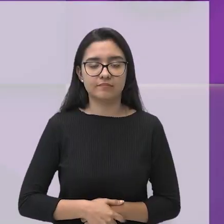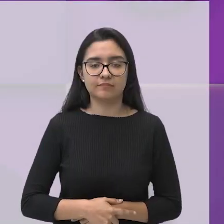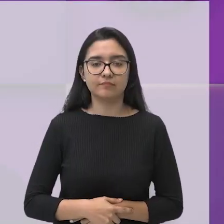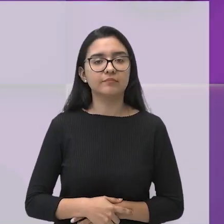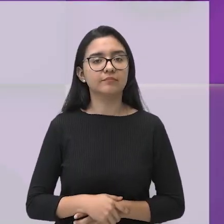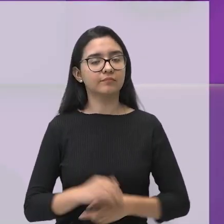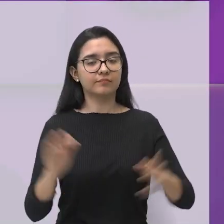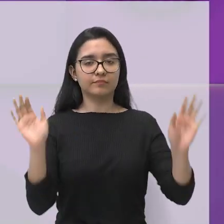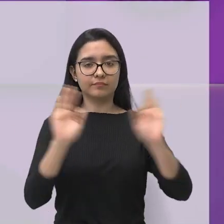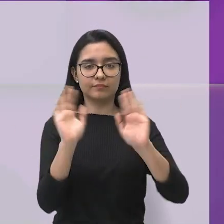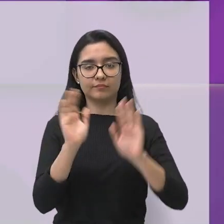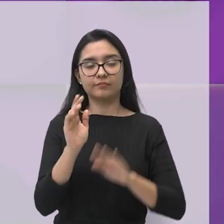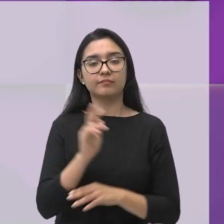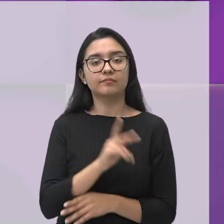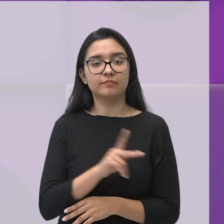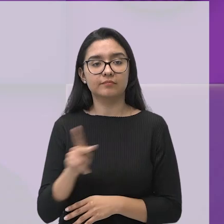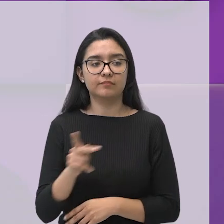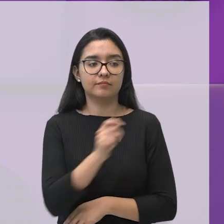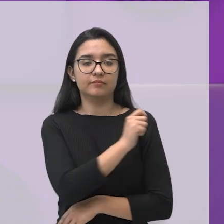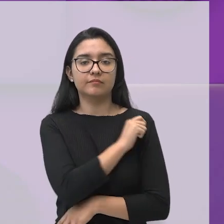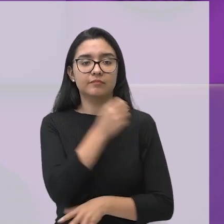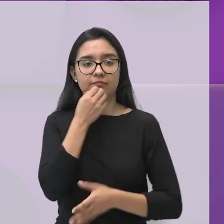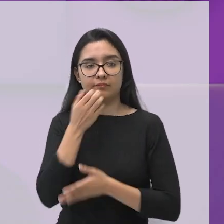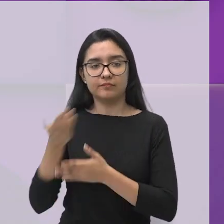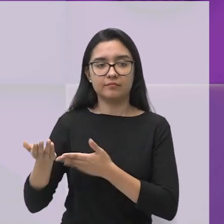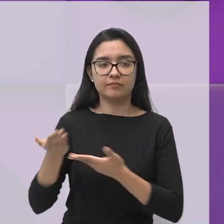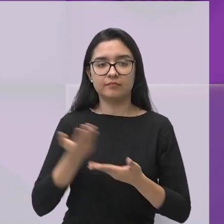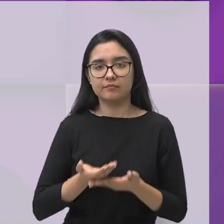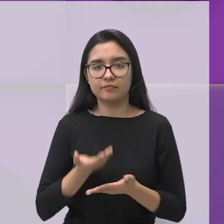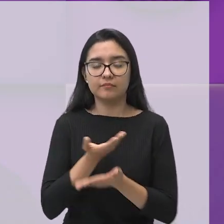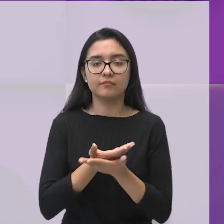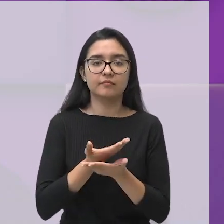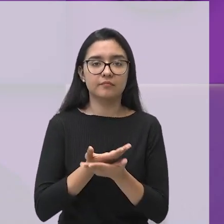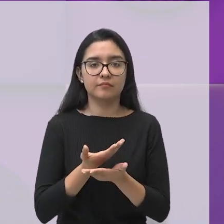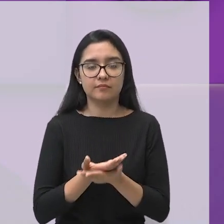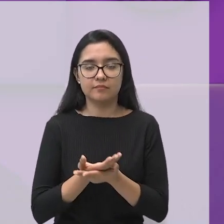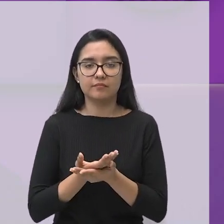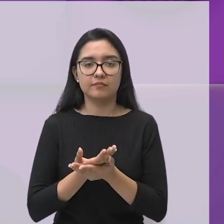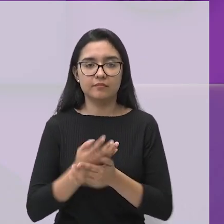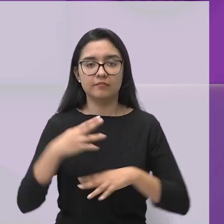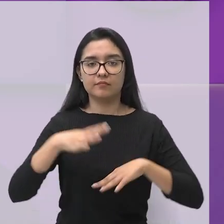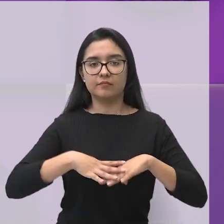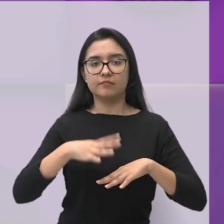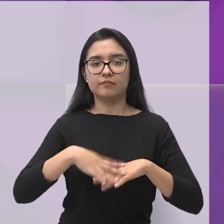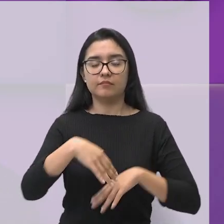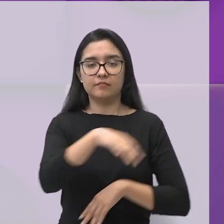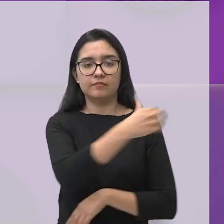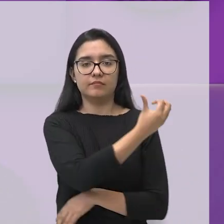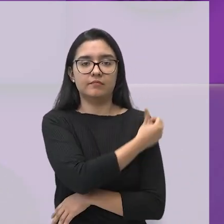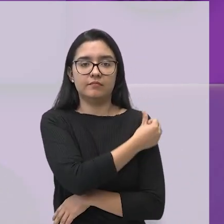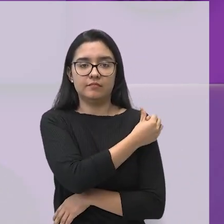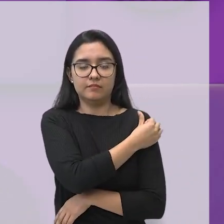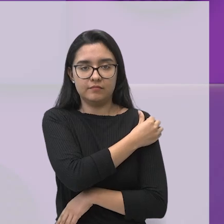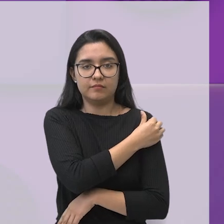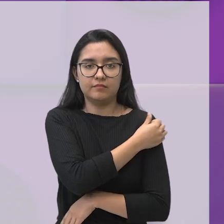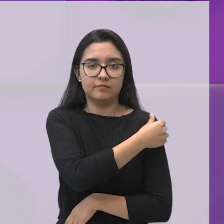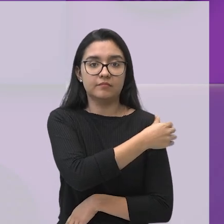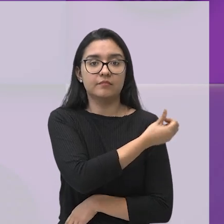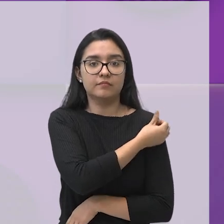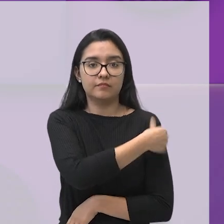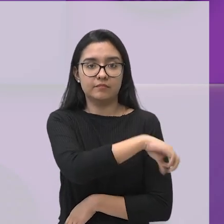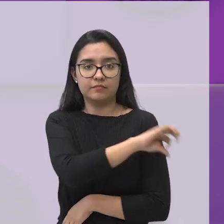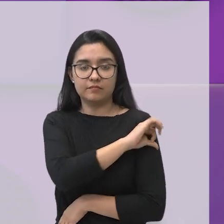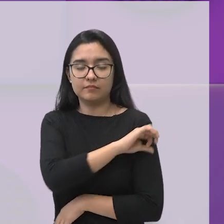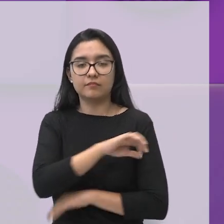Olá, queridos alunos e professores, sejam todos bem-vindos a mais uma aula de Matemática, sexto ano, Ensino